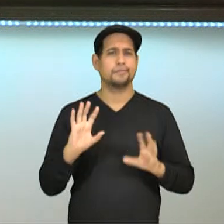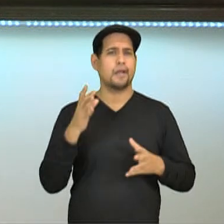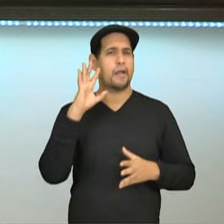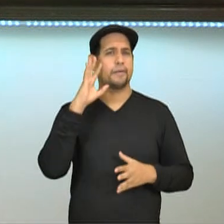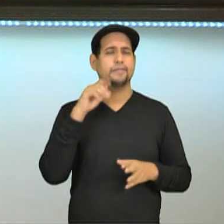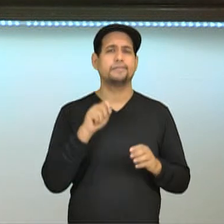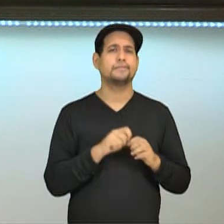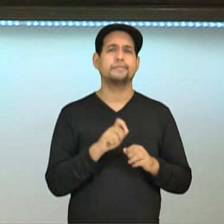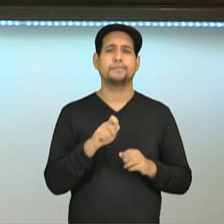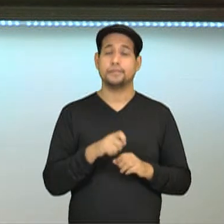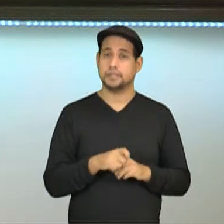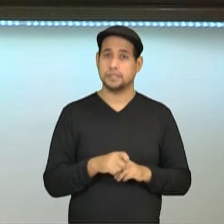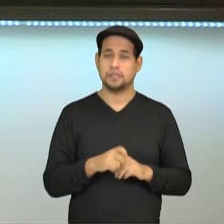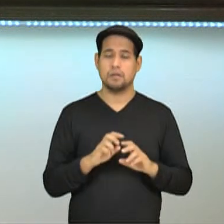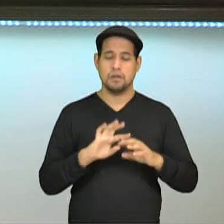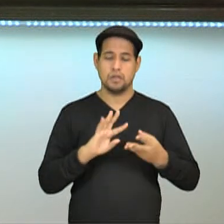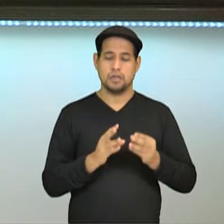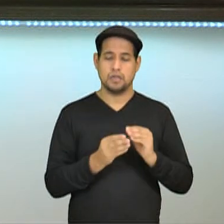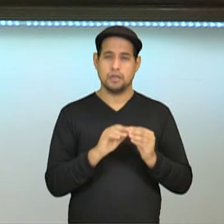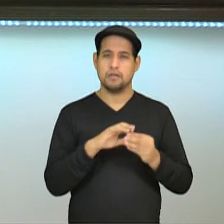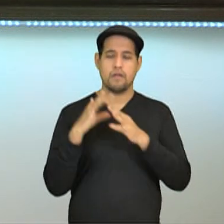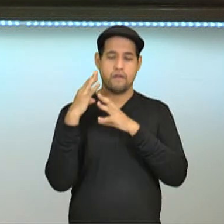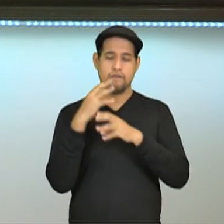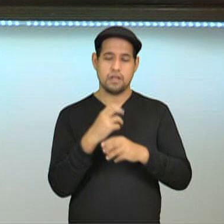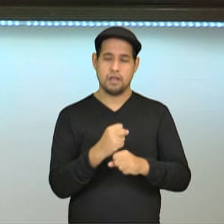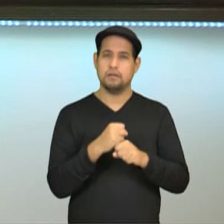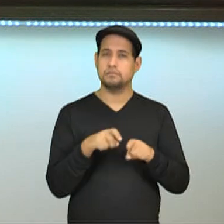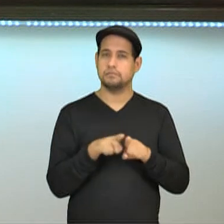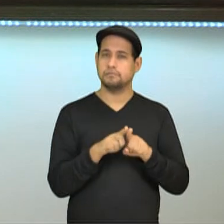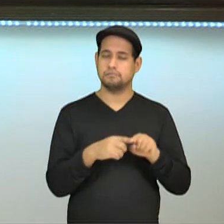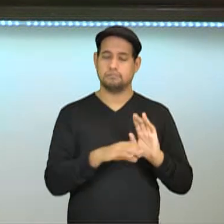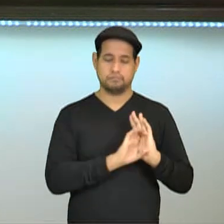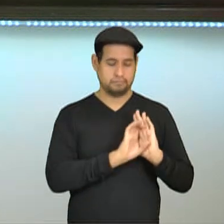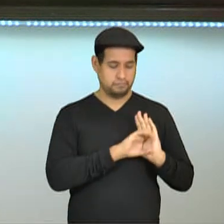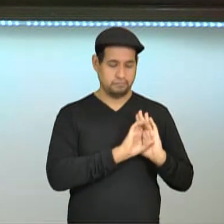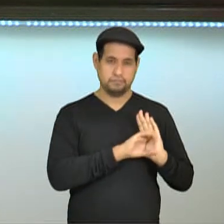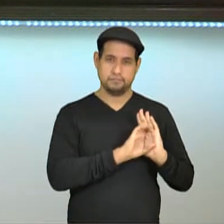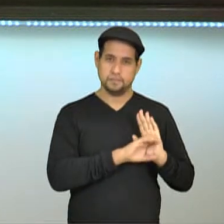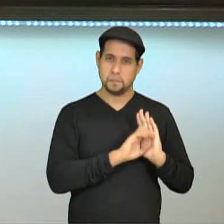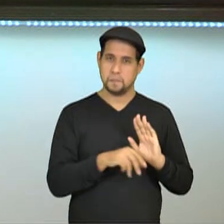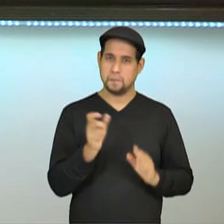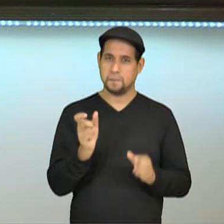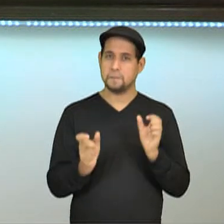acontecimentos. Fizemos aí uma breve revisão desses conceitos, né, dessas